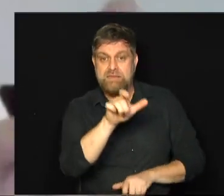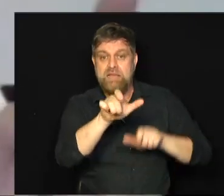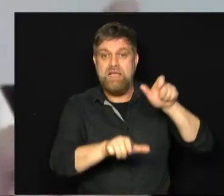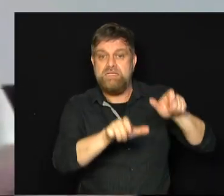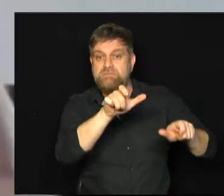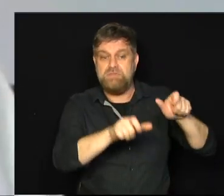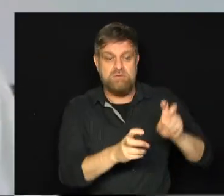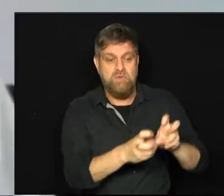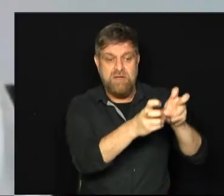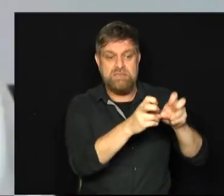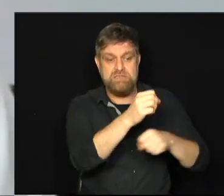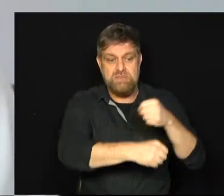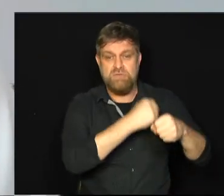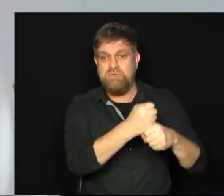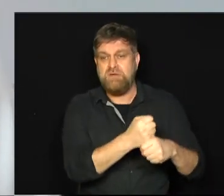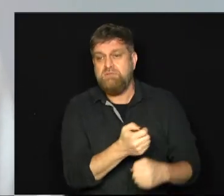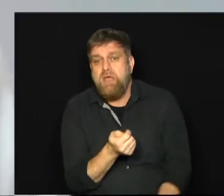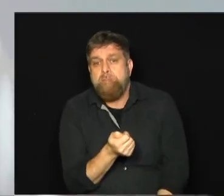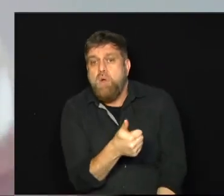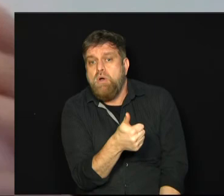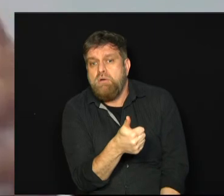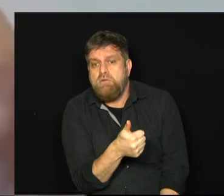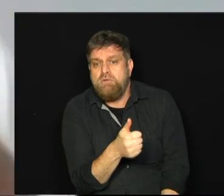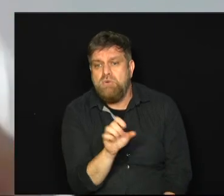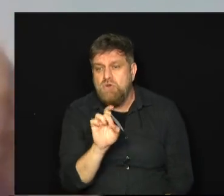por ano, o que é muito pouco.